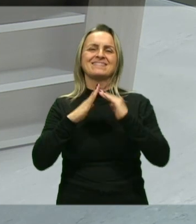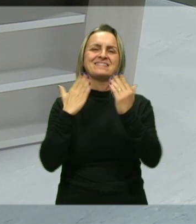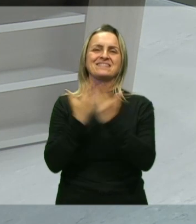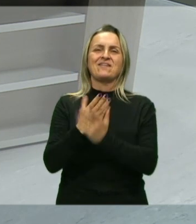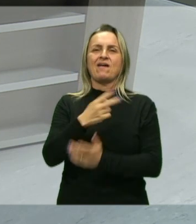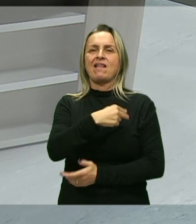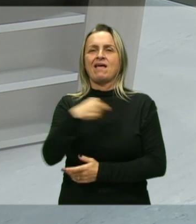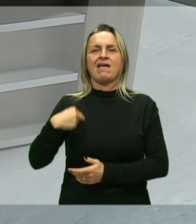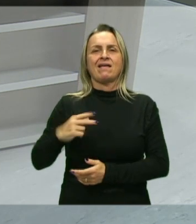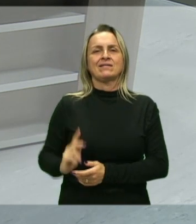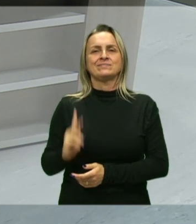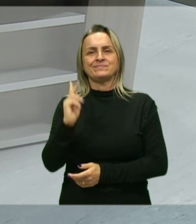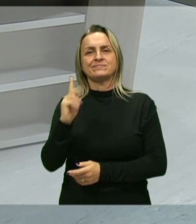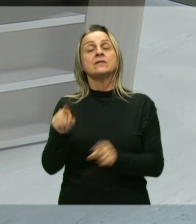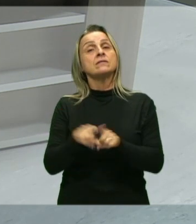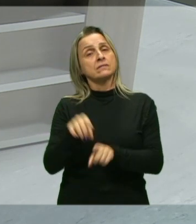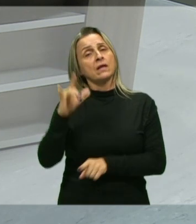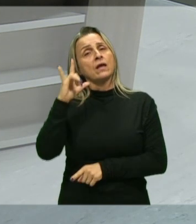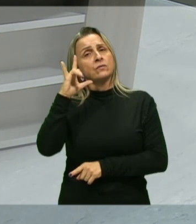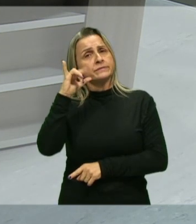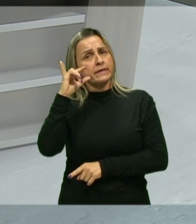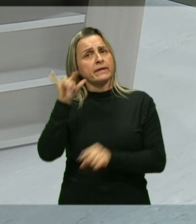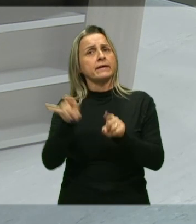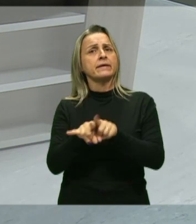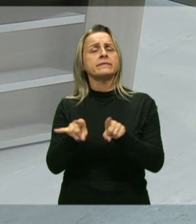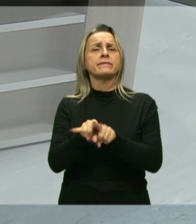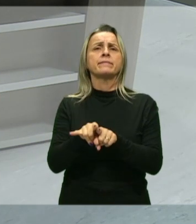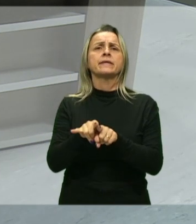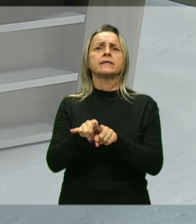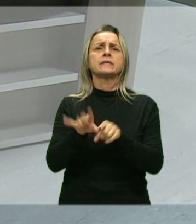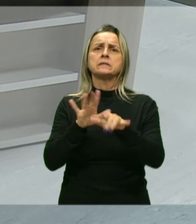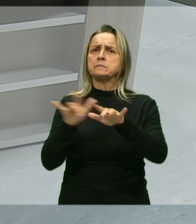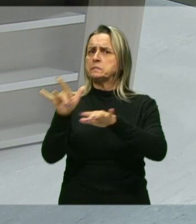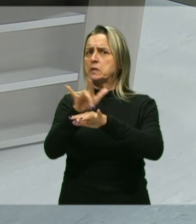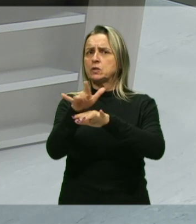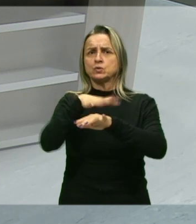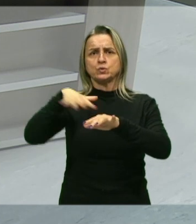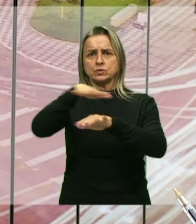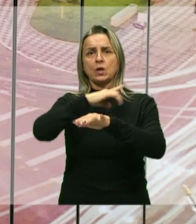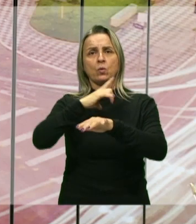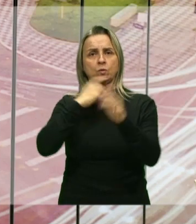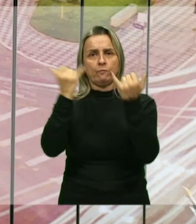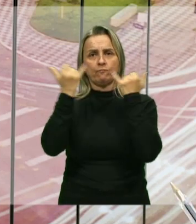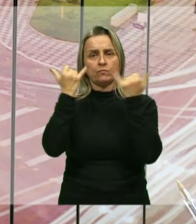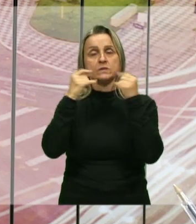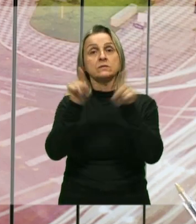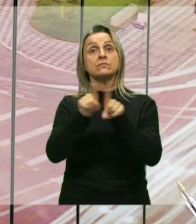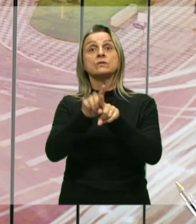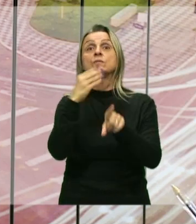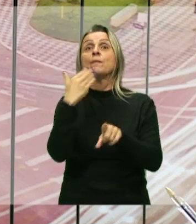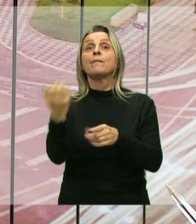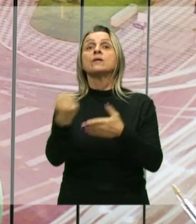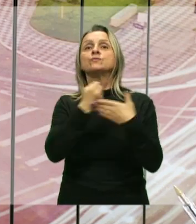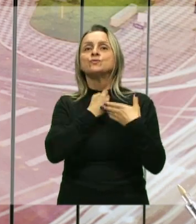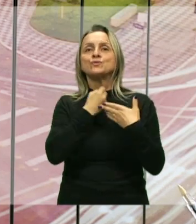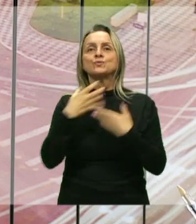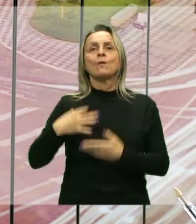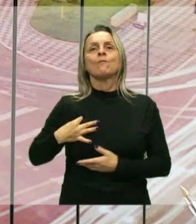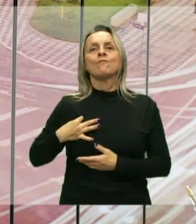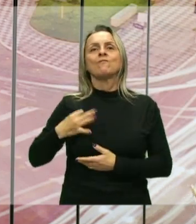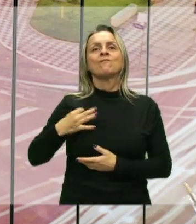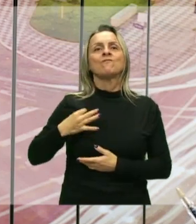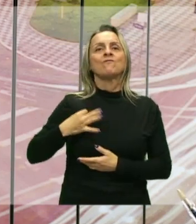escola e no site tem algumas informações de como ajudar, né? Não só questão financeira, né? A gente também pede ajuda de voluntário, né? Então, por exemplo, assim, eu tenho alguma coisa que eu posso